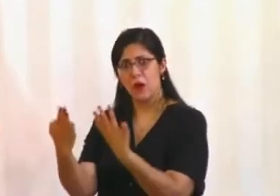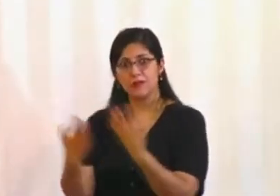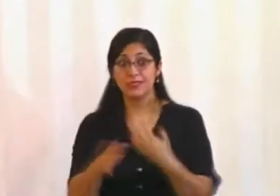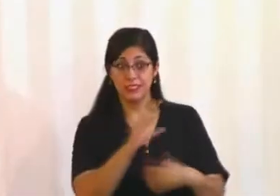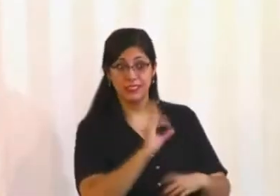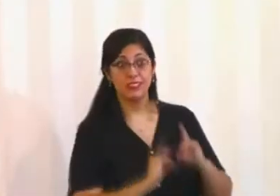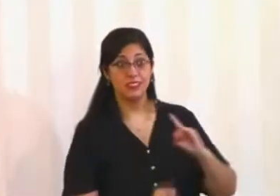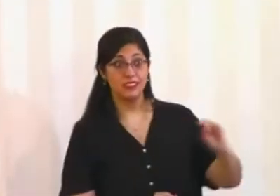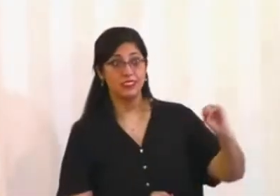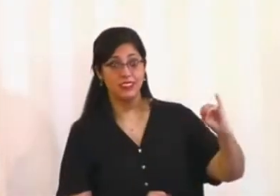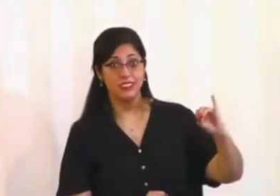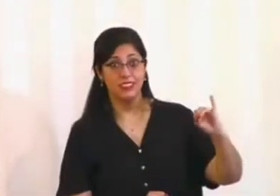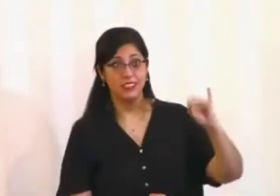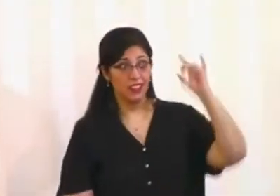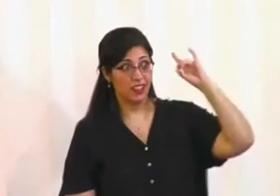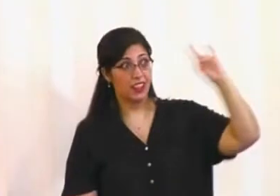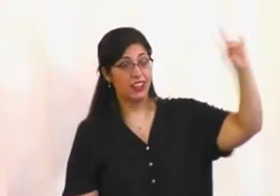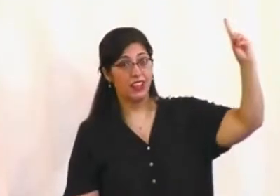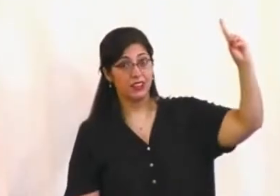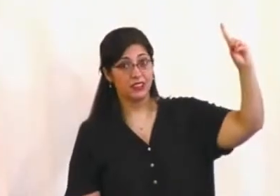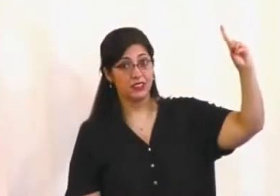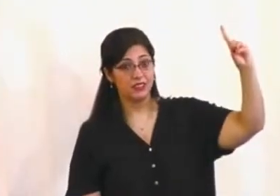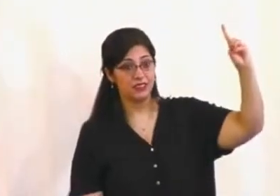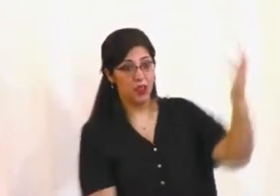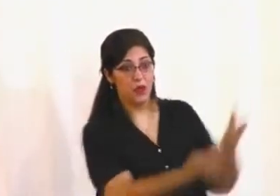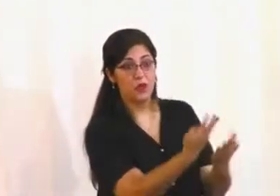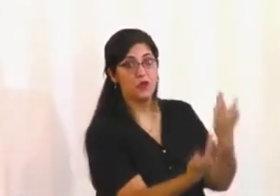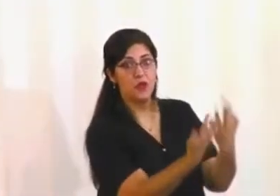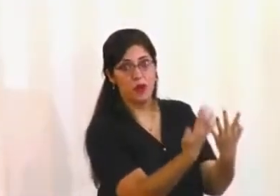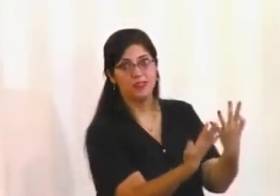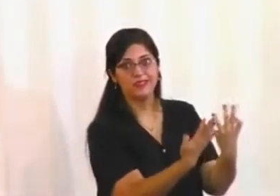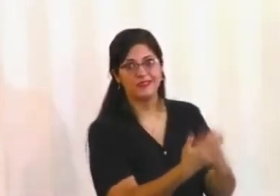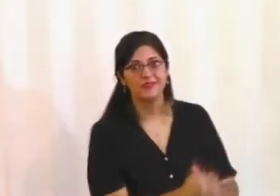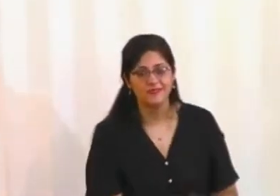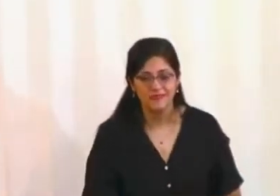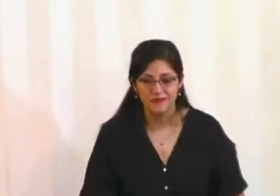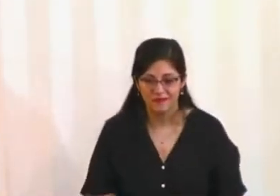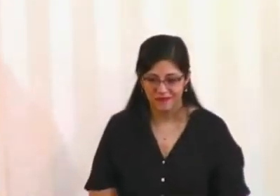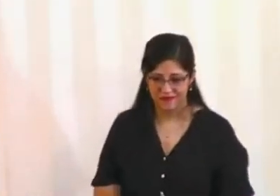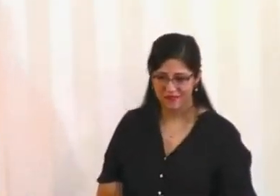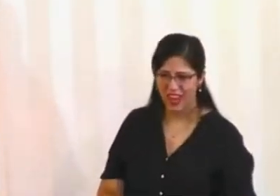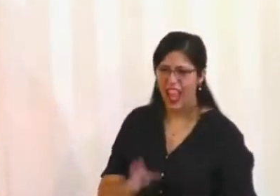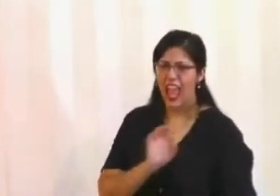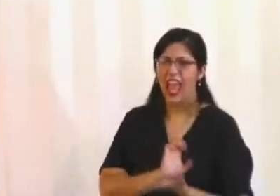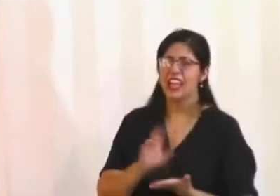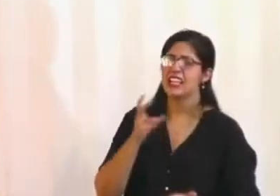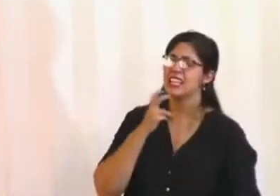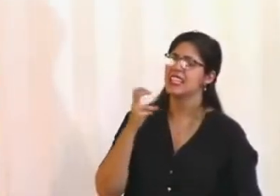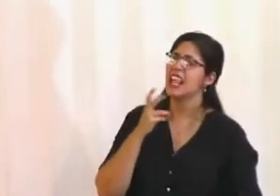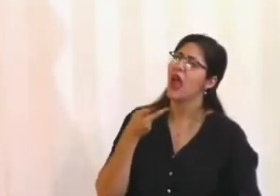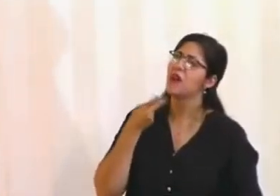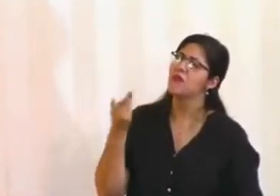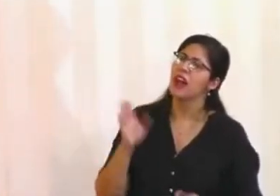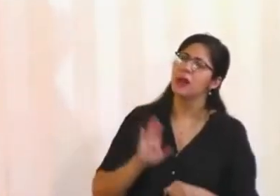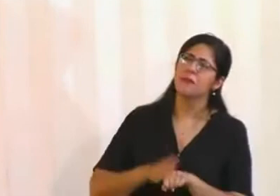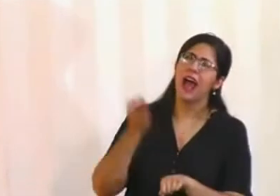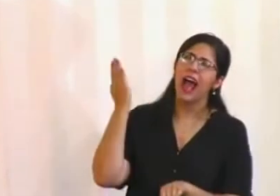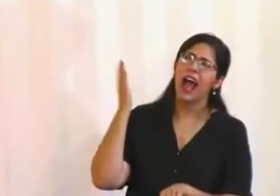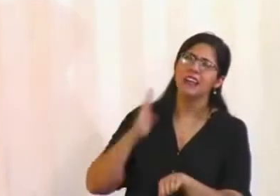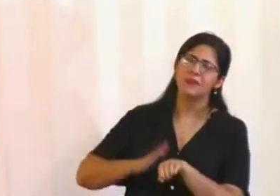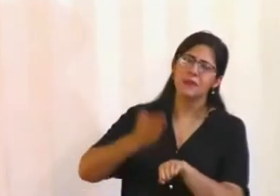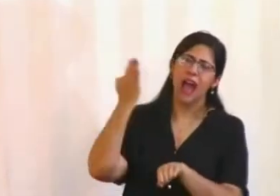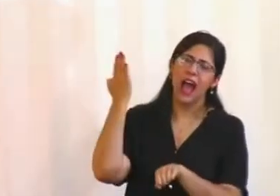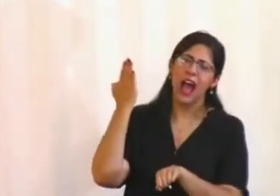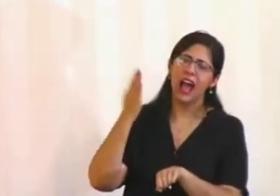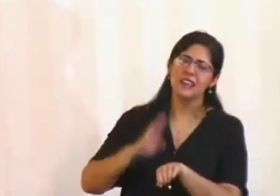conhecem a história. Em dado momento, Elias chega até a ser irônico, diz, gritem, falem mais alto, vai ver que o seu Deus está dormindo. Mas louvado